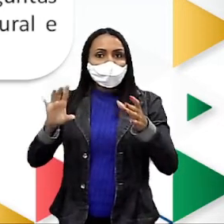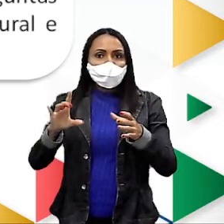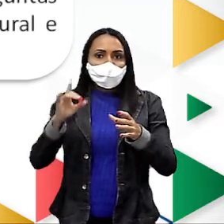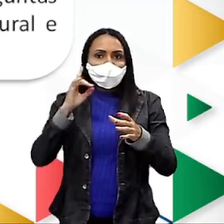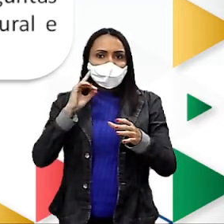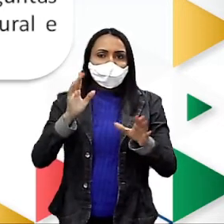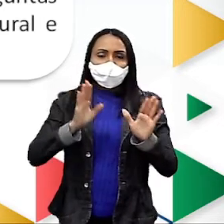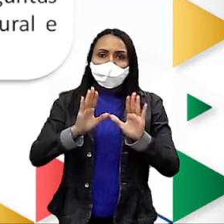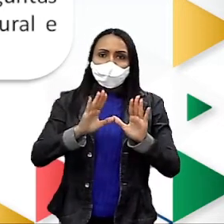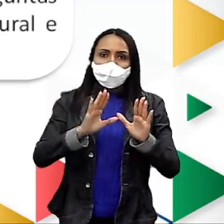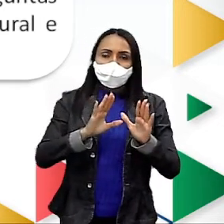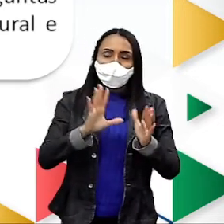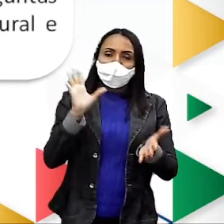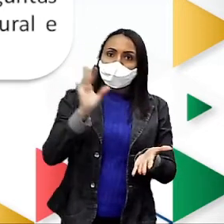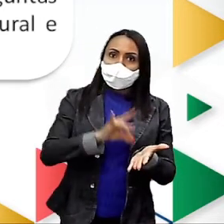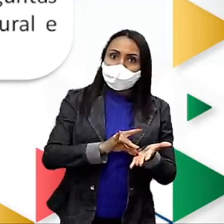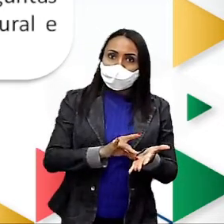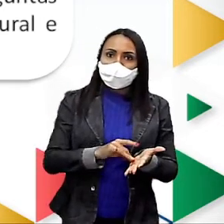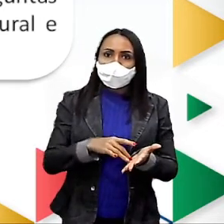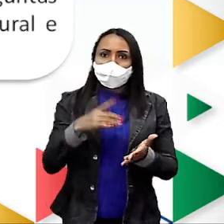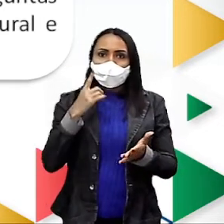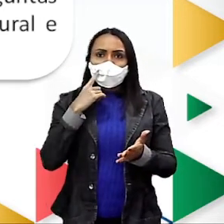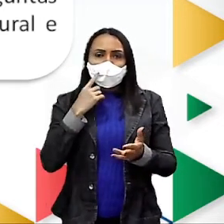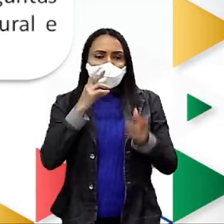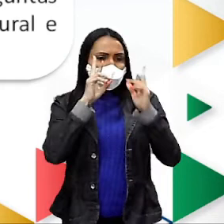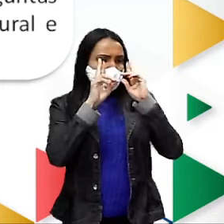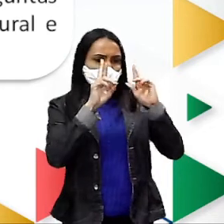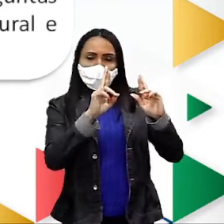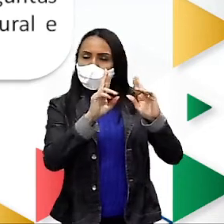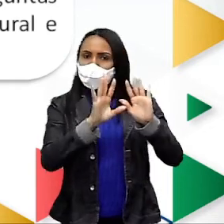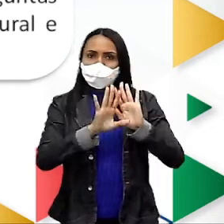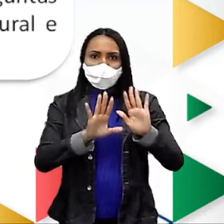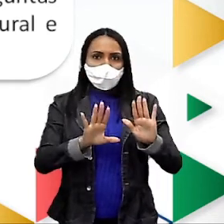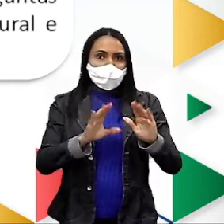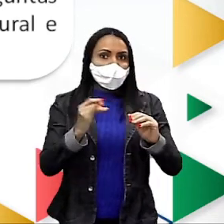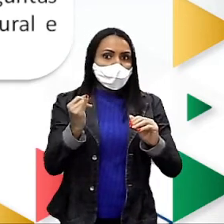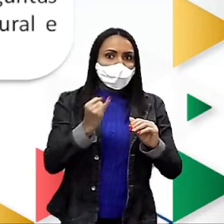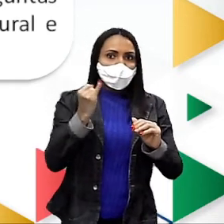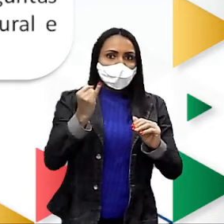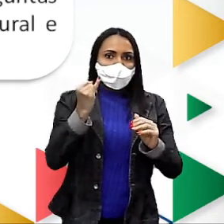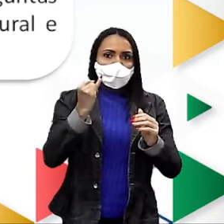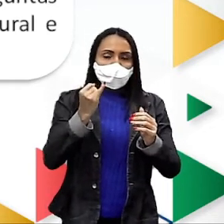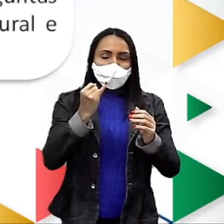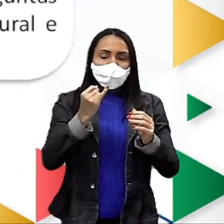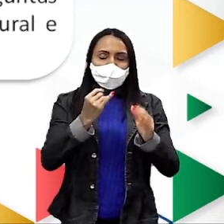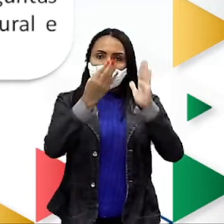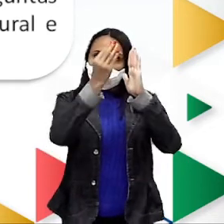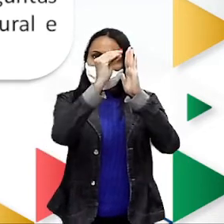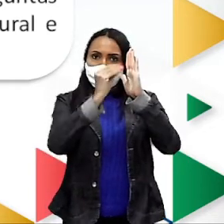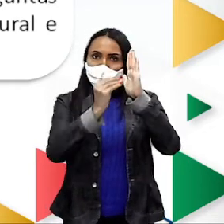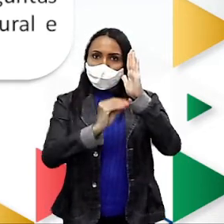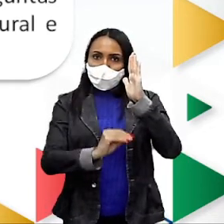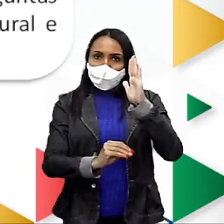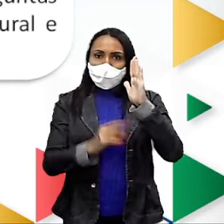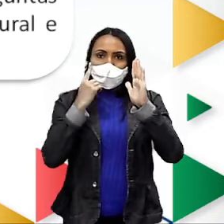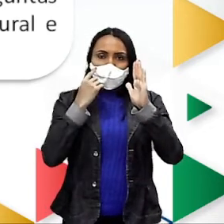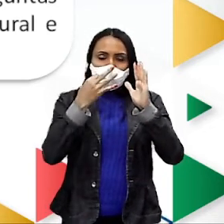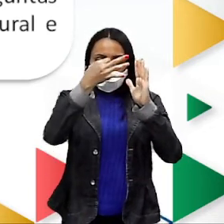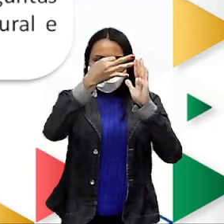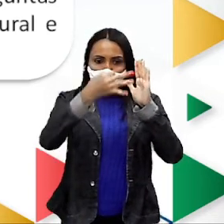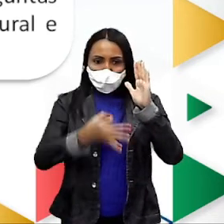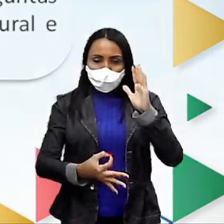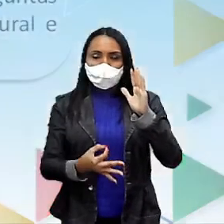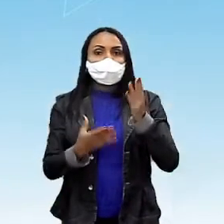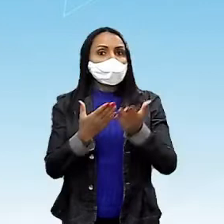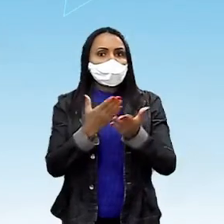muito precisas, que não obedecem necessariamente a uma ordem. Quando a gente fala semidiretiva, é